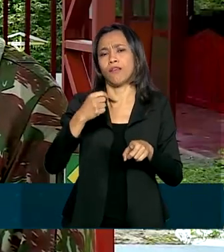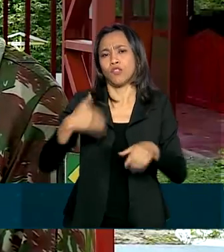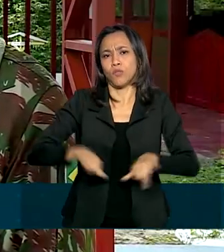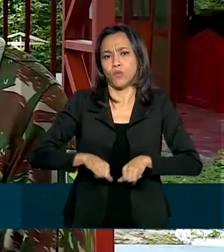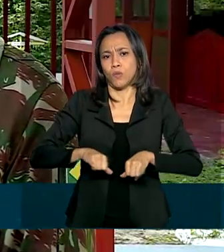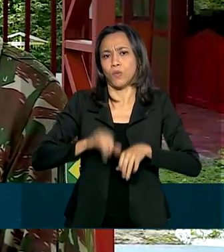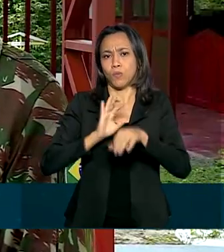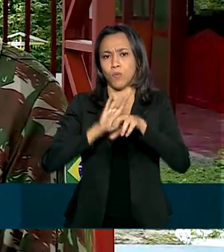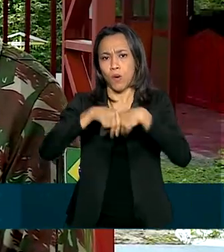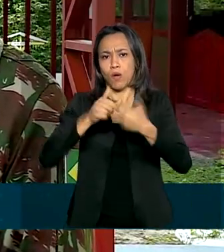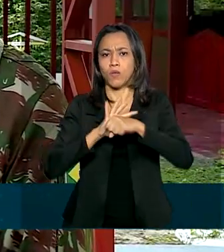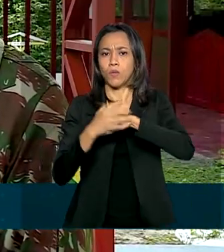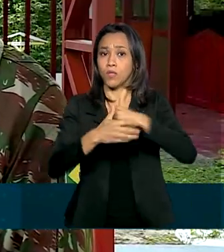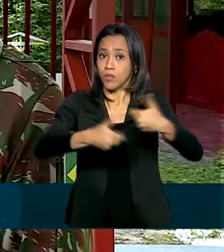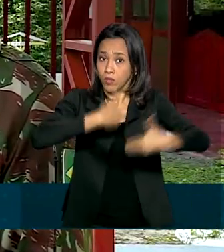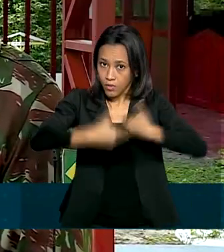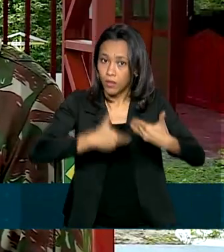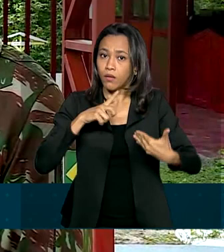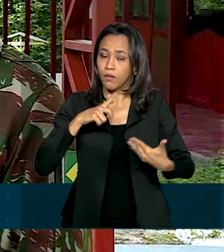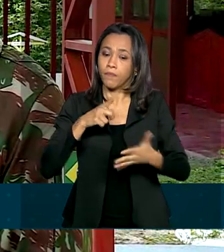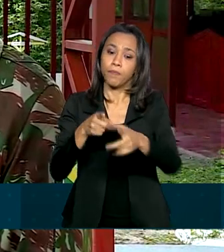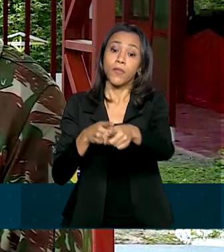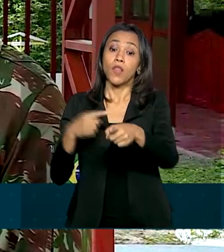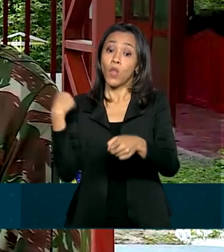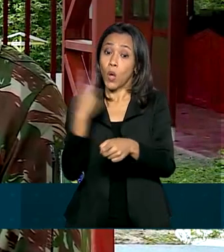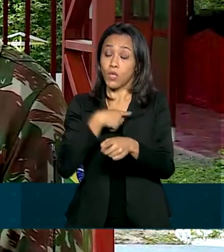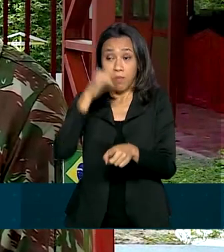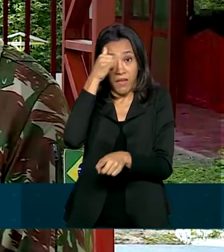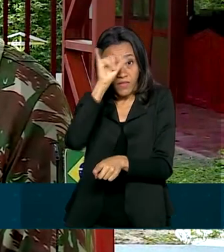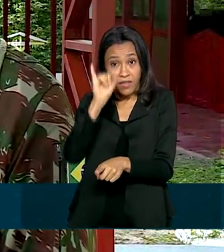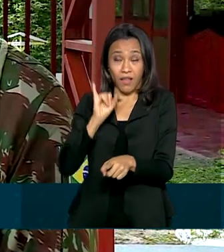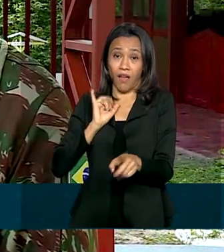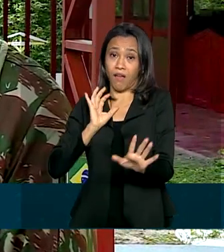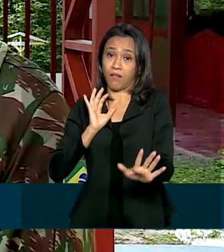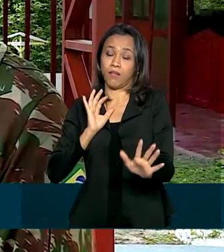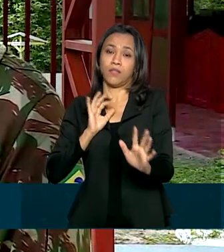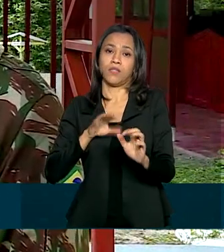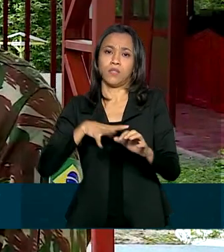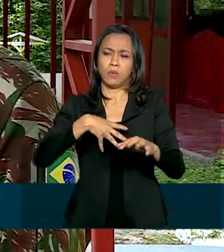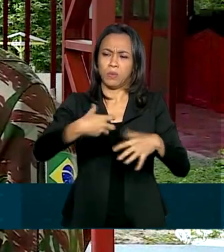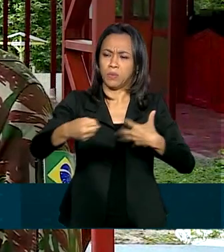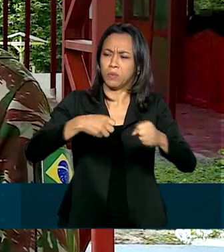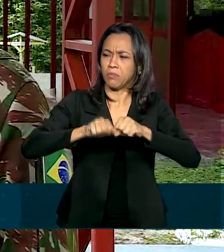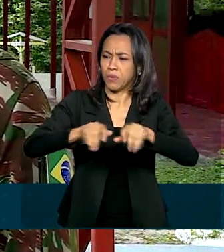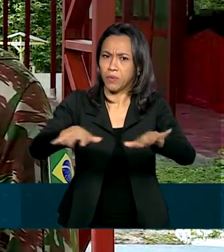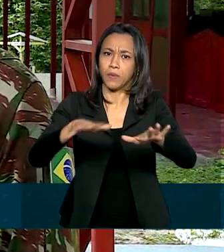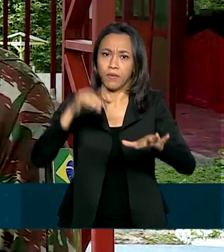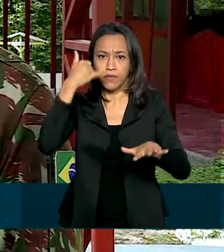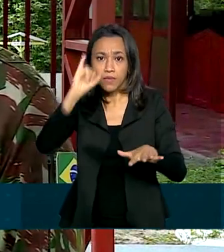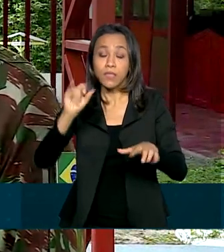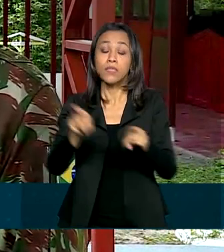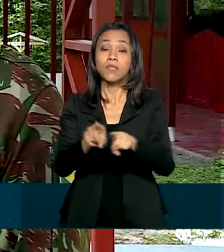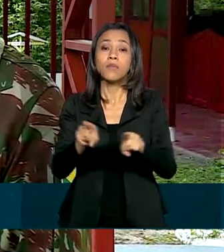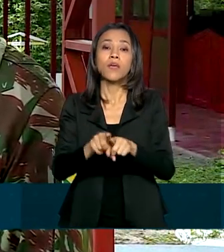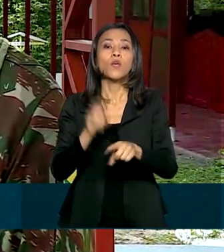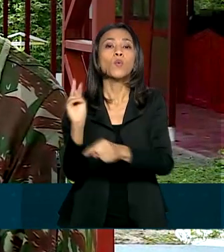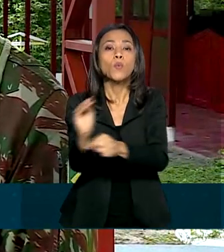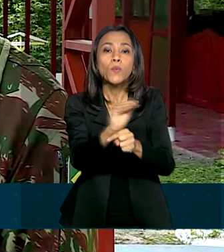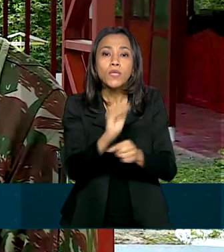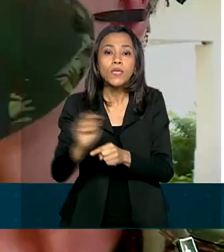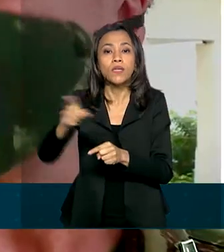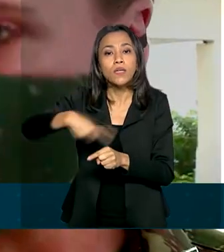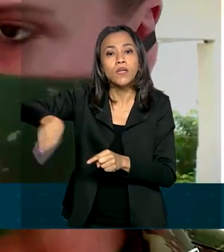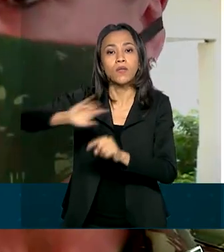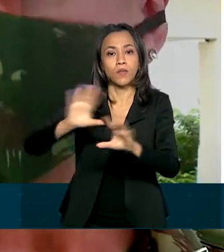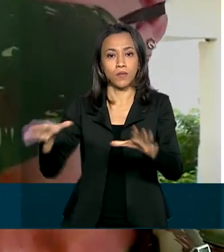todo um cuidado para evitar o contágio, aumentar o contágio nas comunidades e também preservar a saúde dos nossos